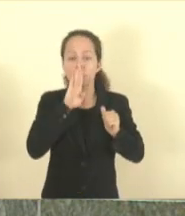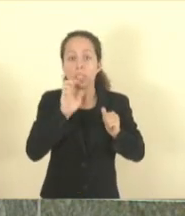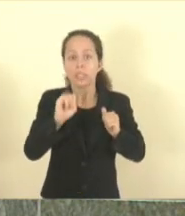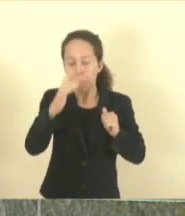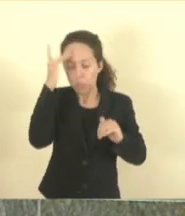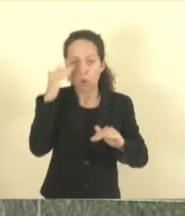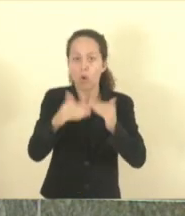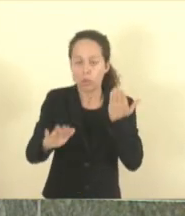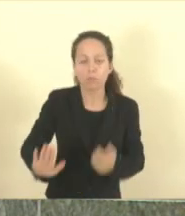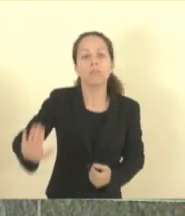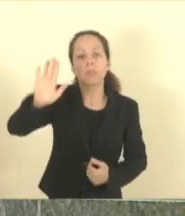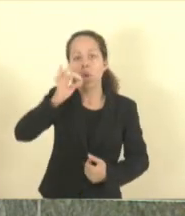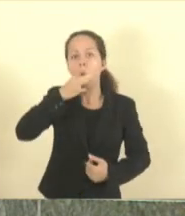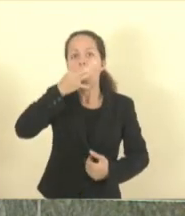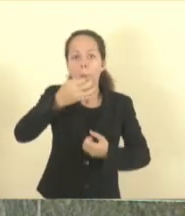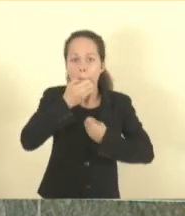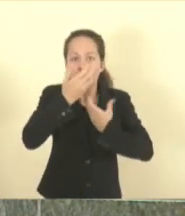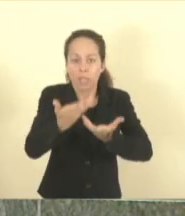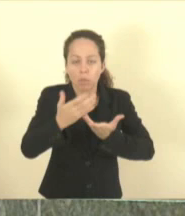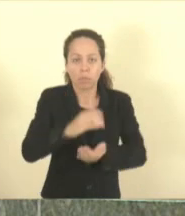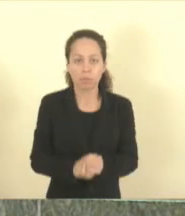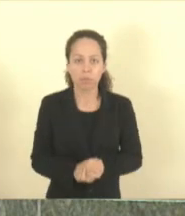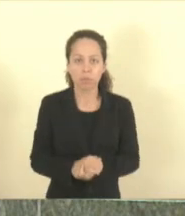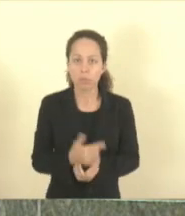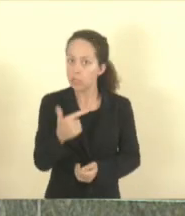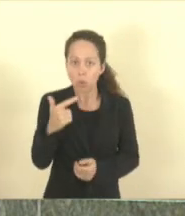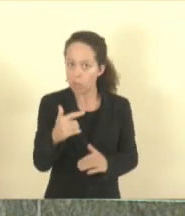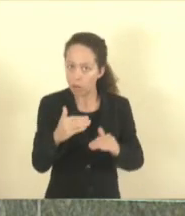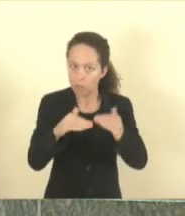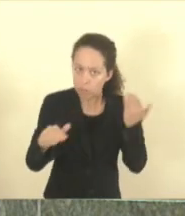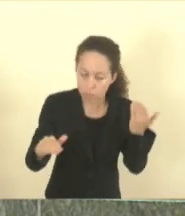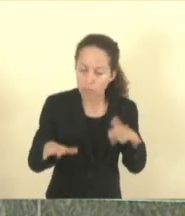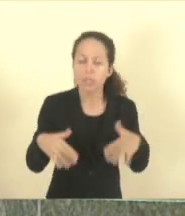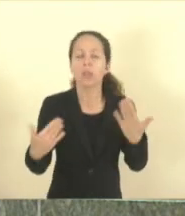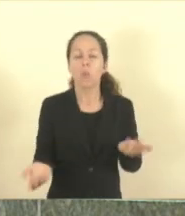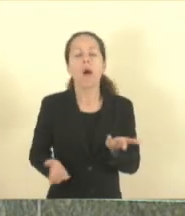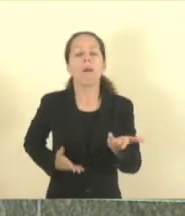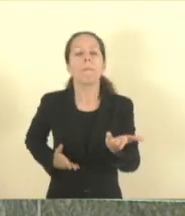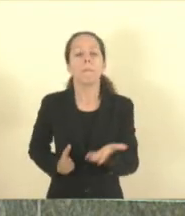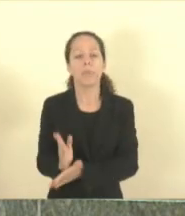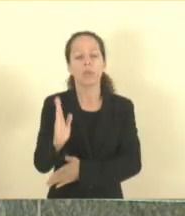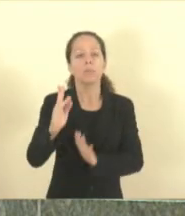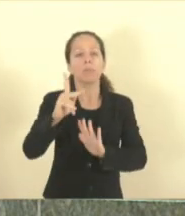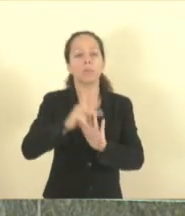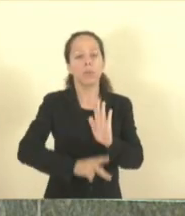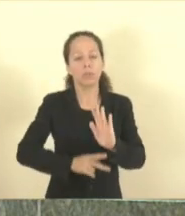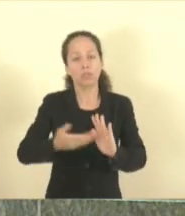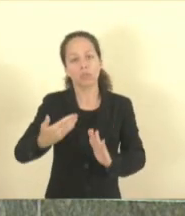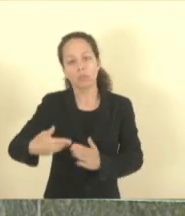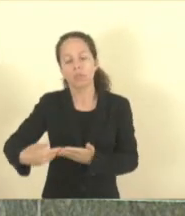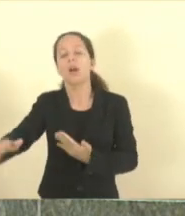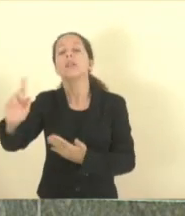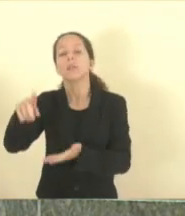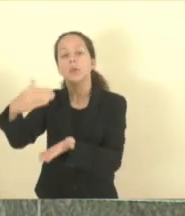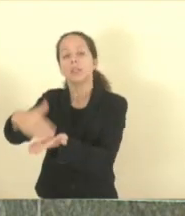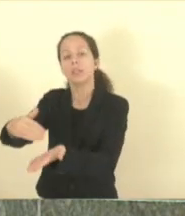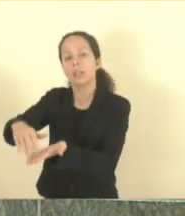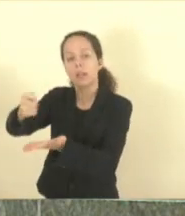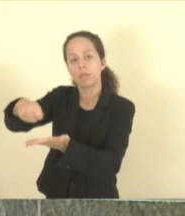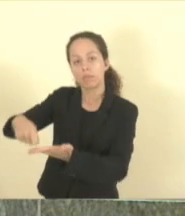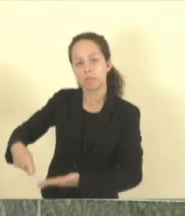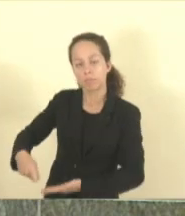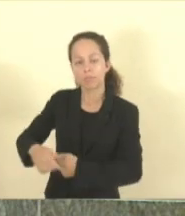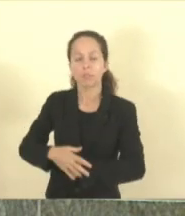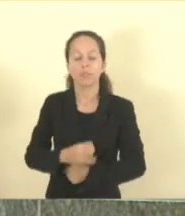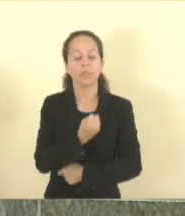Os contrários se manifestem verbalmente. Não havendo contrários, fica aprovado o projeto à Secretaria para extração dos autógrafos. Item